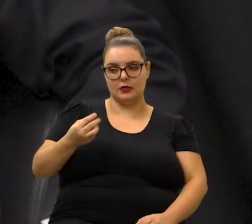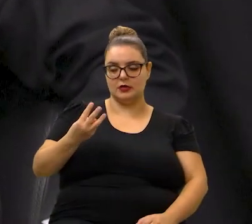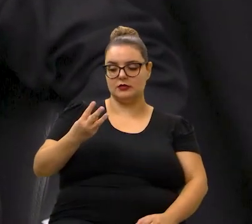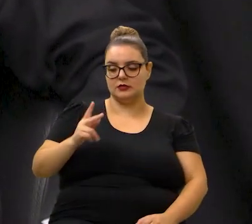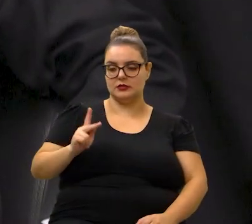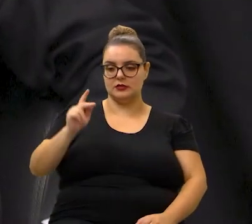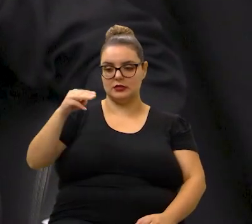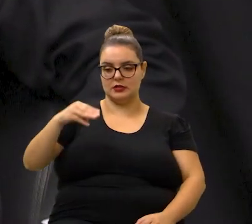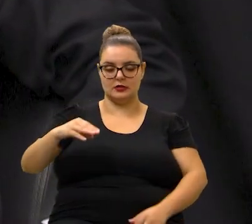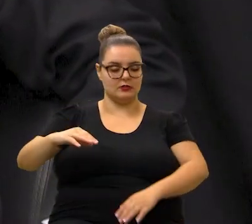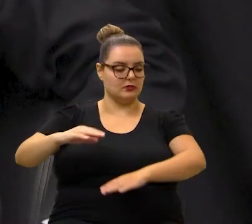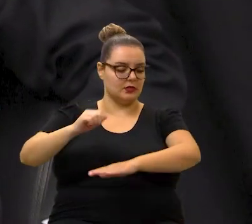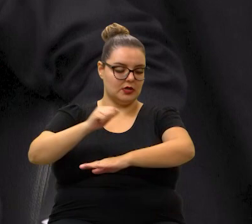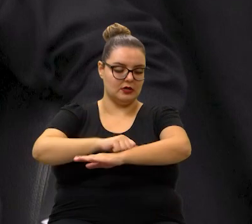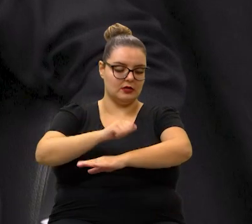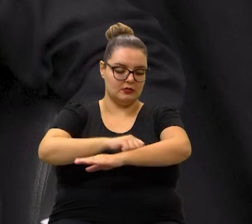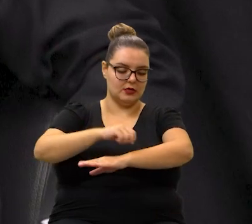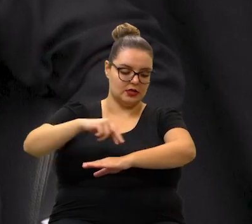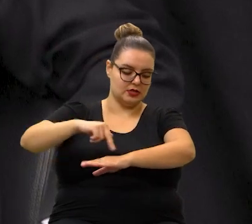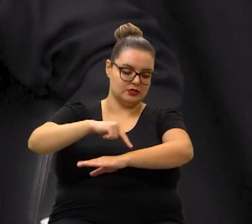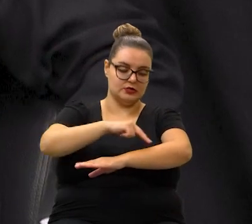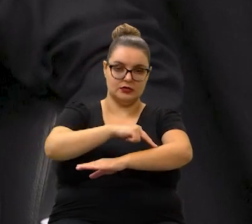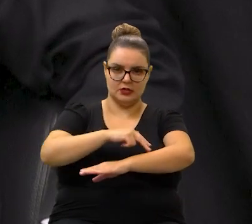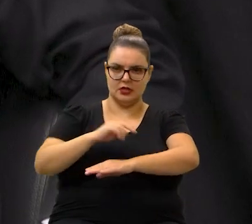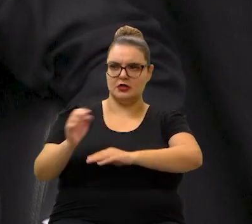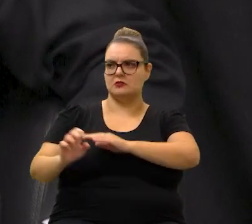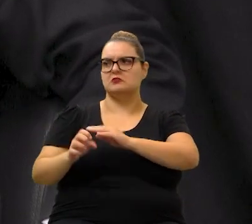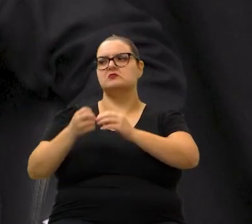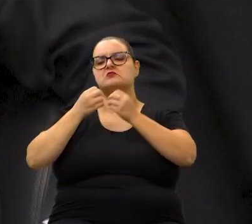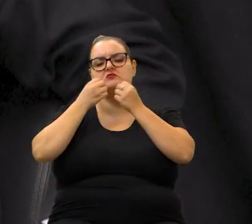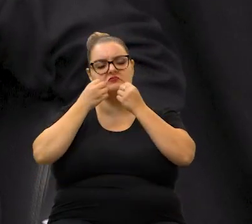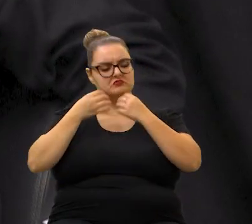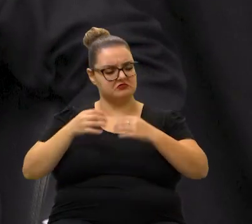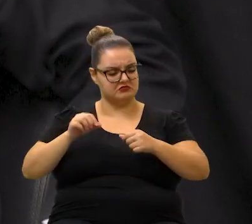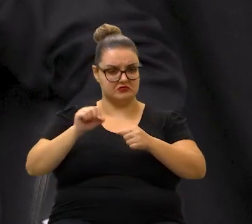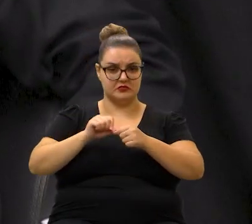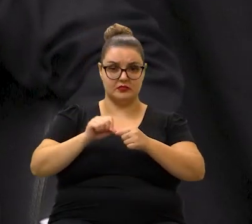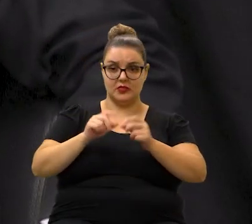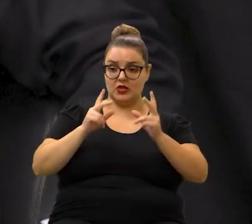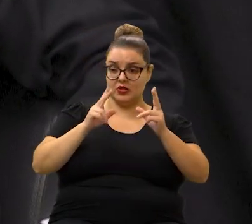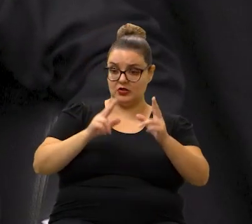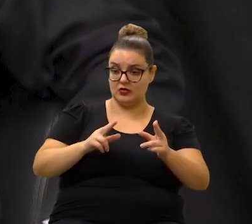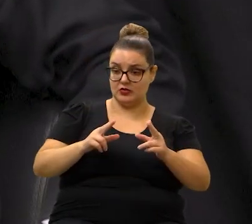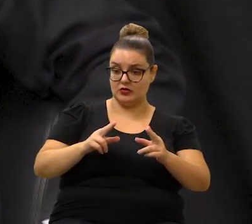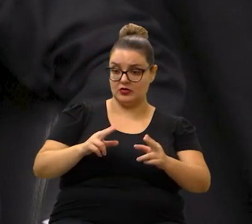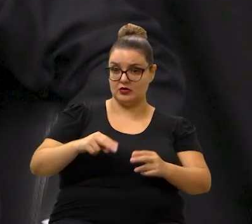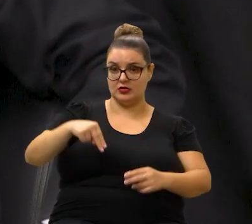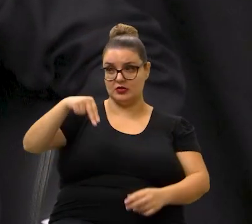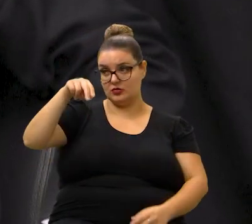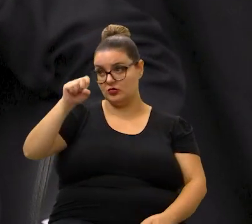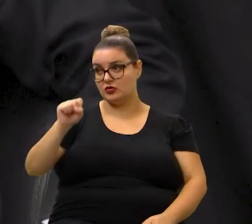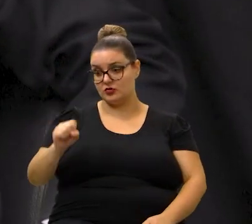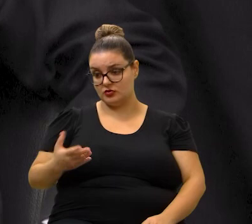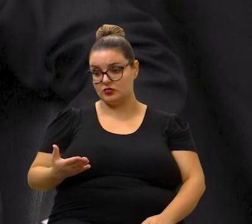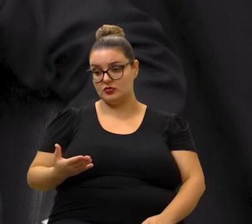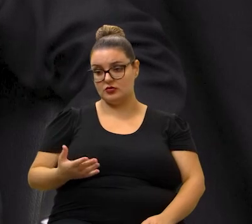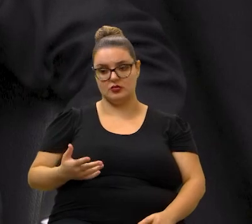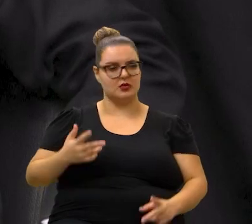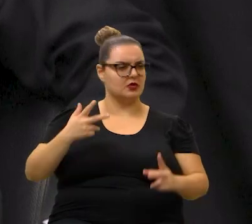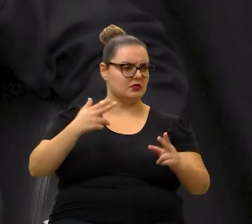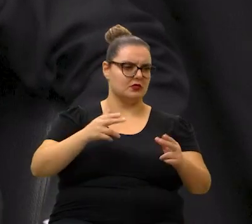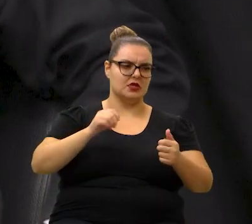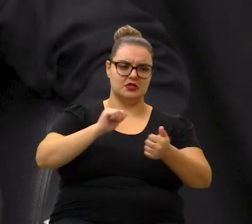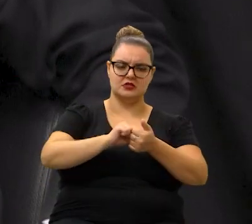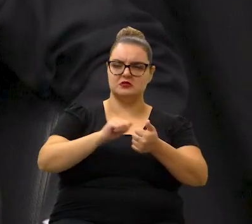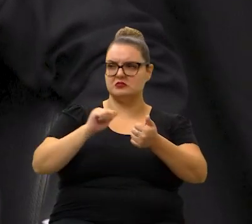calçada tá muito bem feito a empresa que está executando o serviço é a mesma empresa que fez aqui na Norte suul a mesma